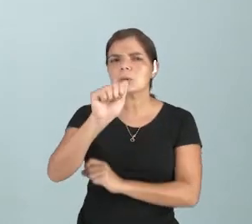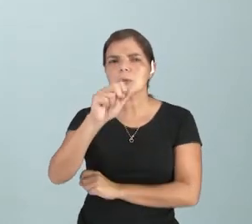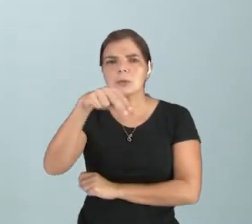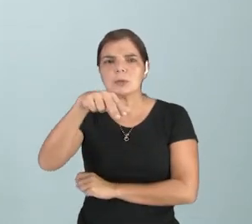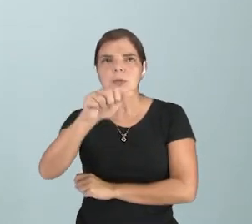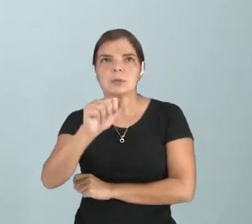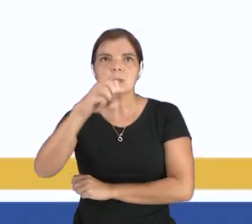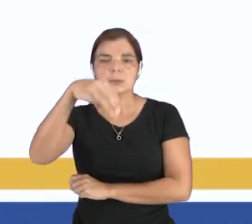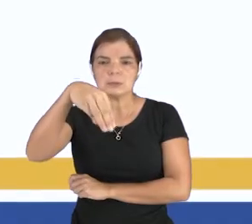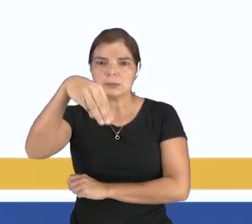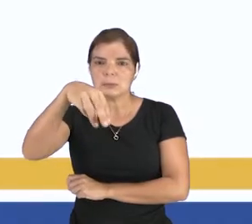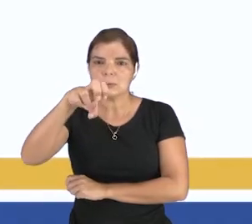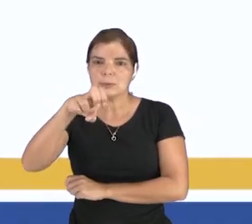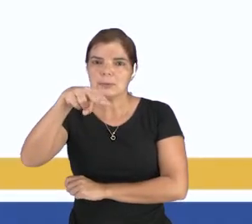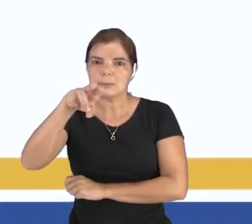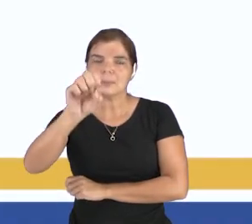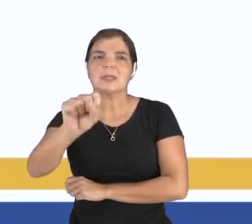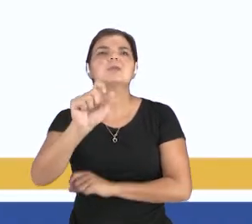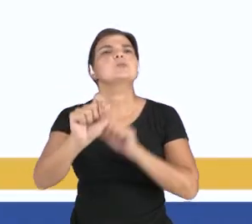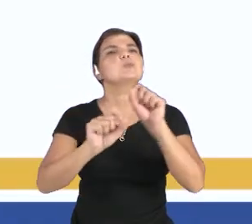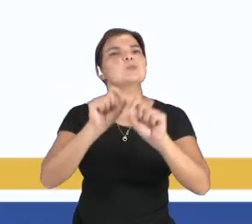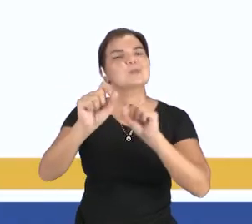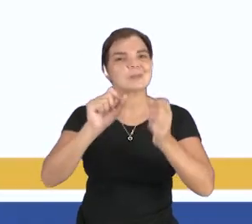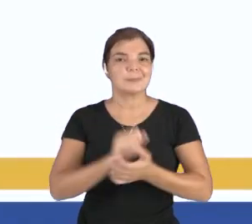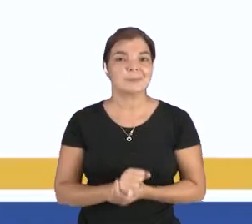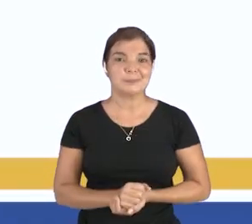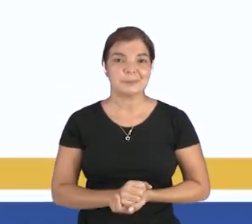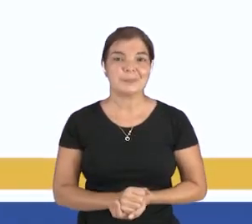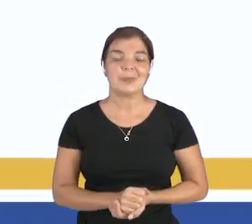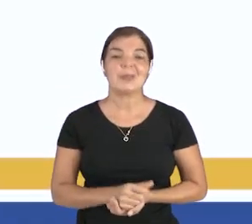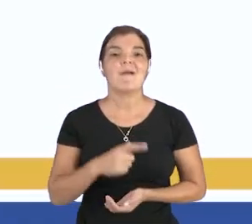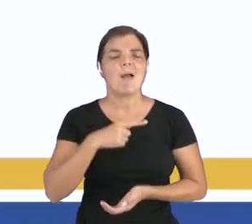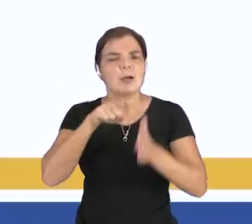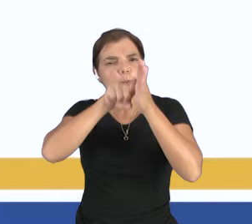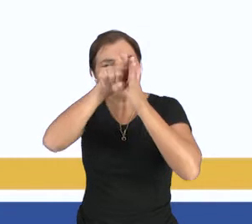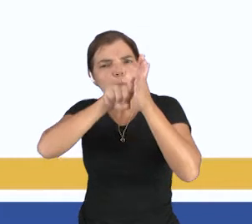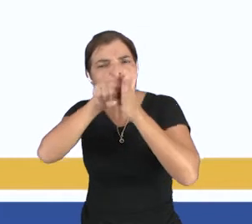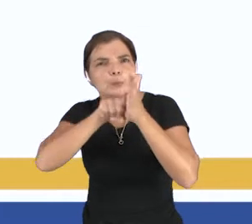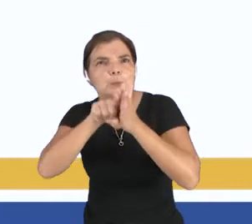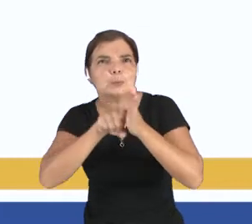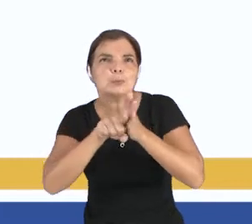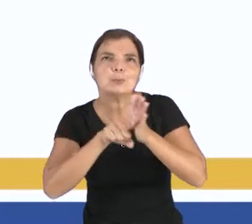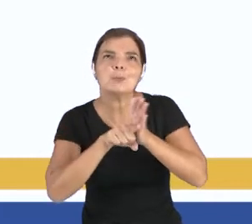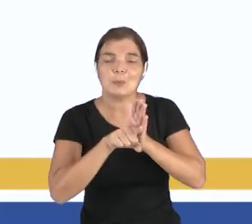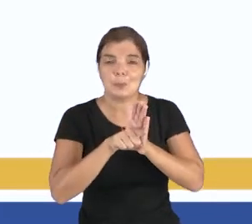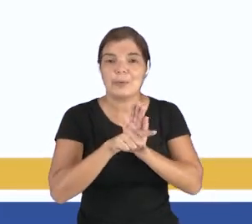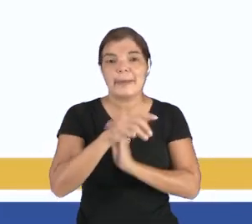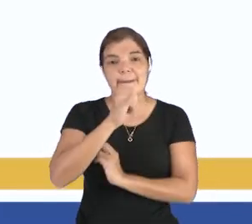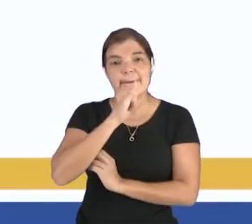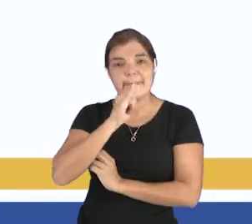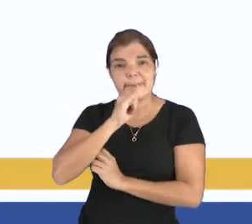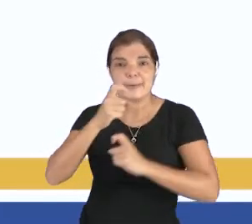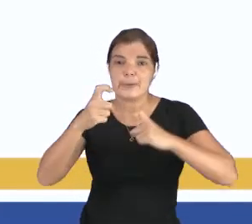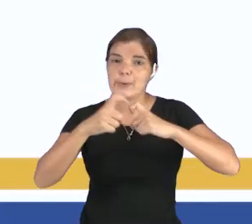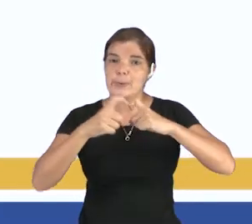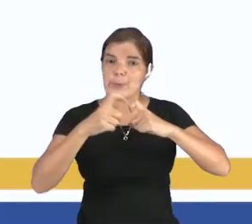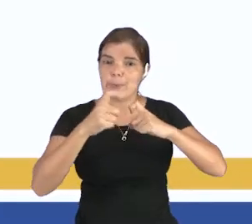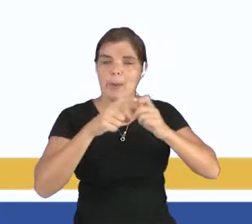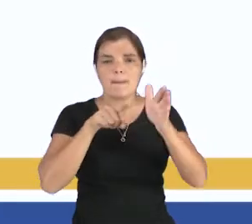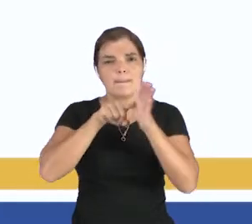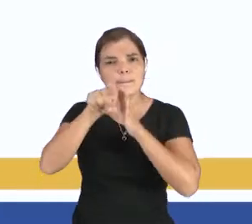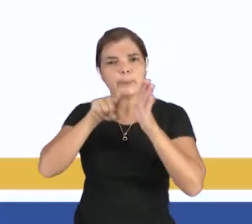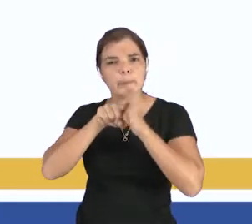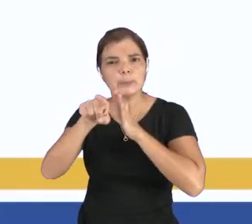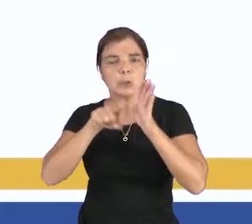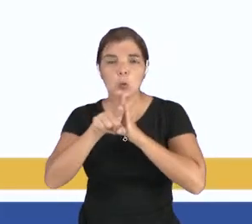A anamnese, o que é? São uma investigação em quê? Que o médico ali vai fazer perguntas,